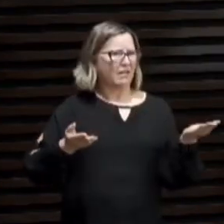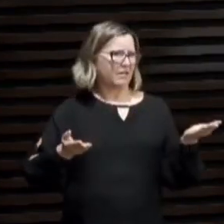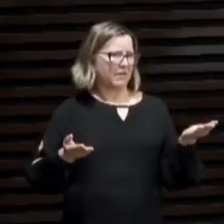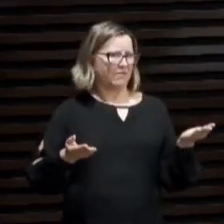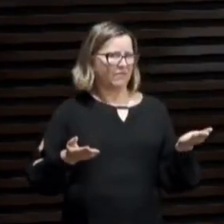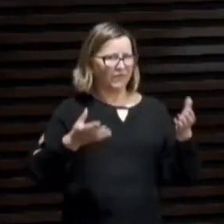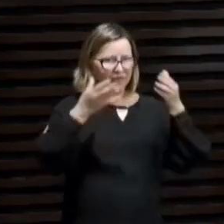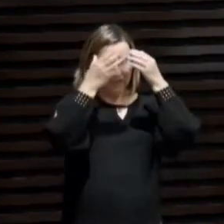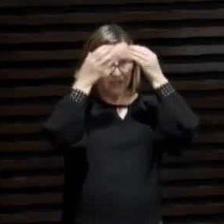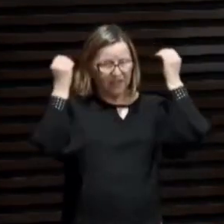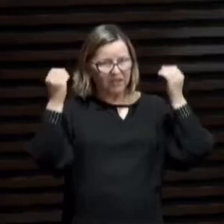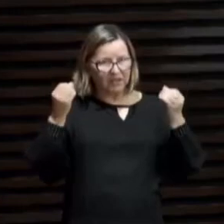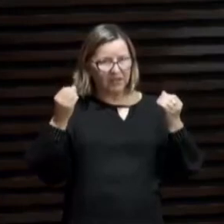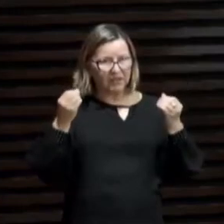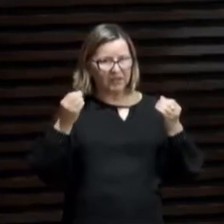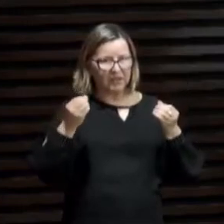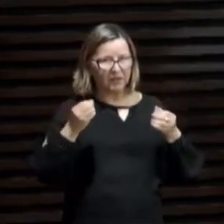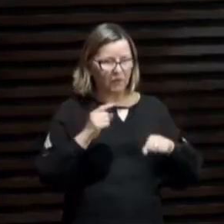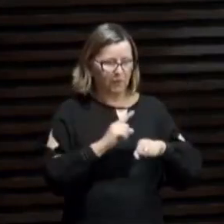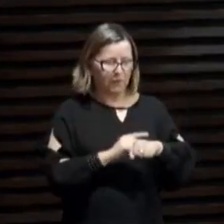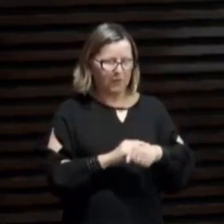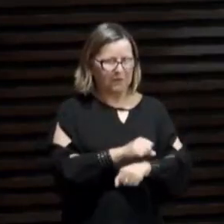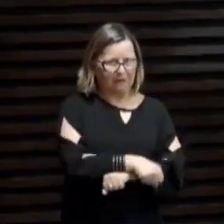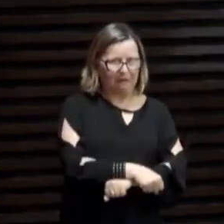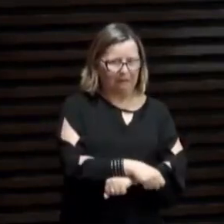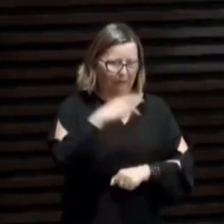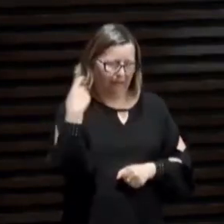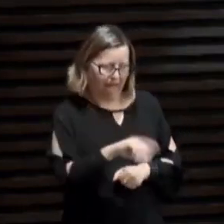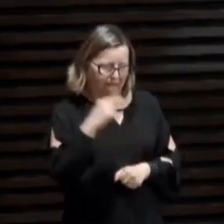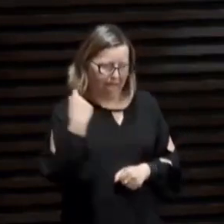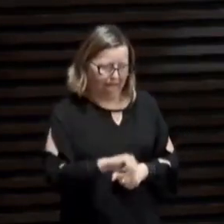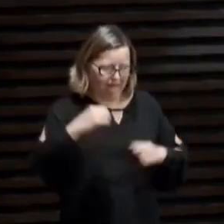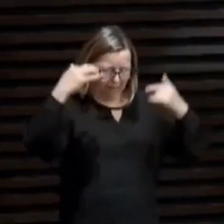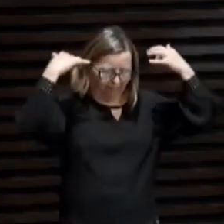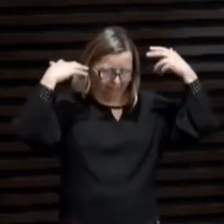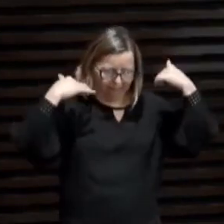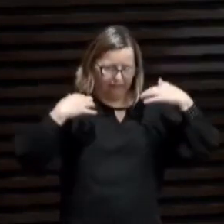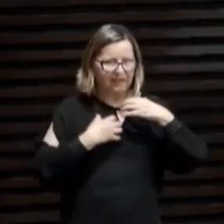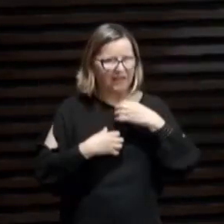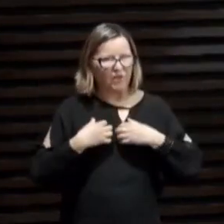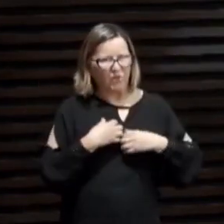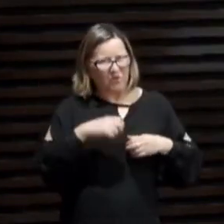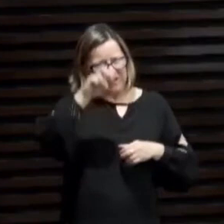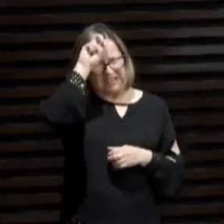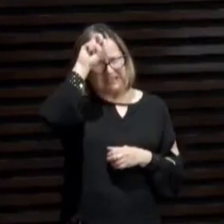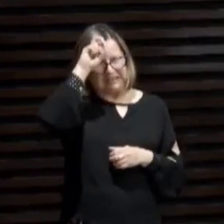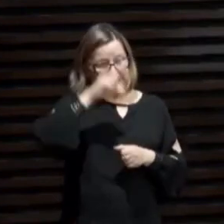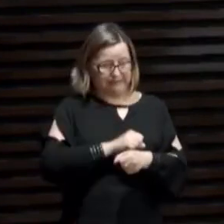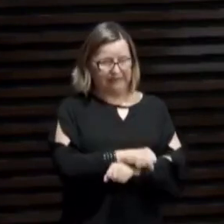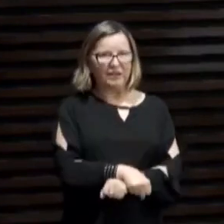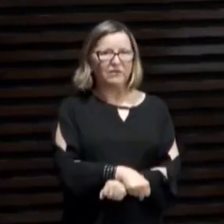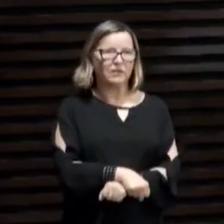Esqueceram dos açoites, das torturas, do suor, das angústias que eles passaram da